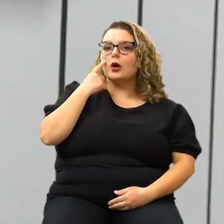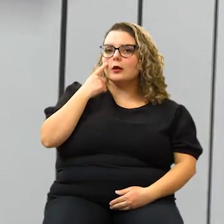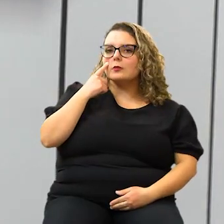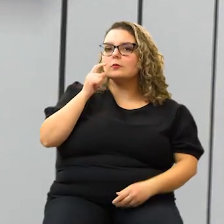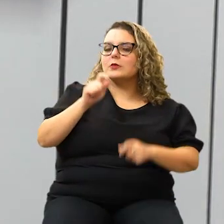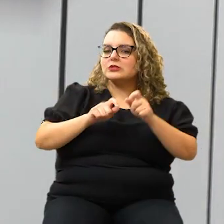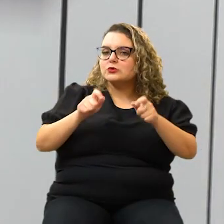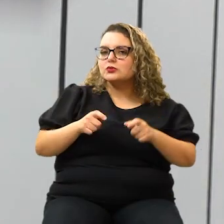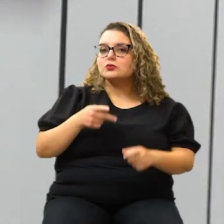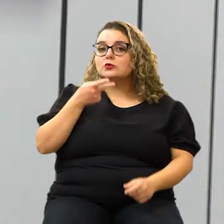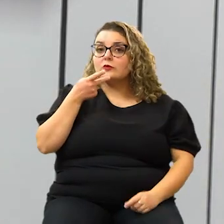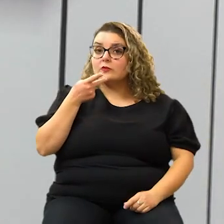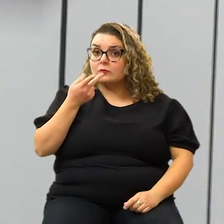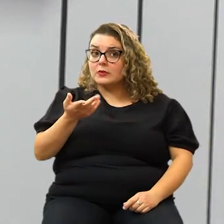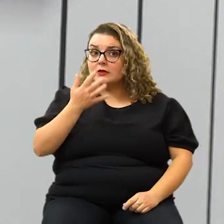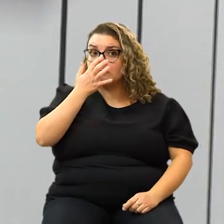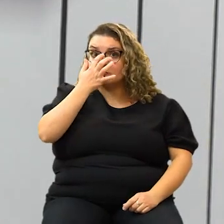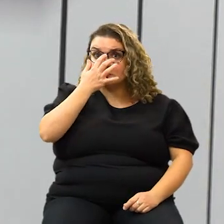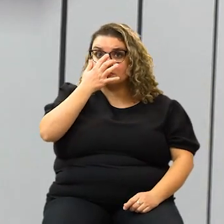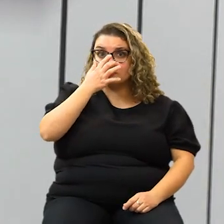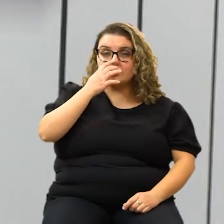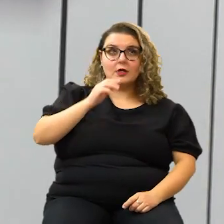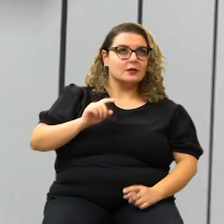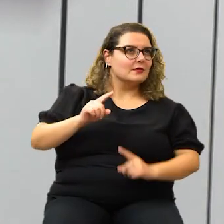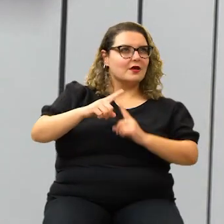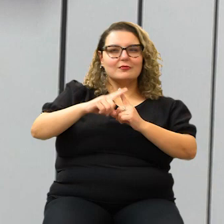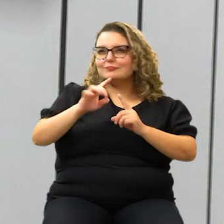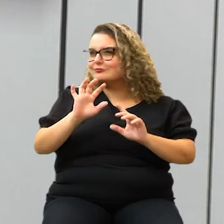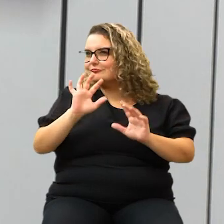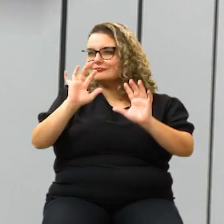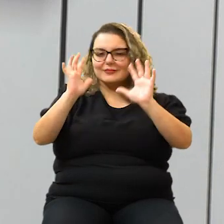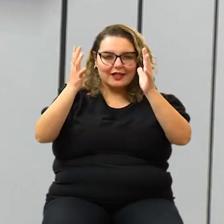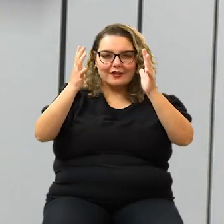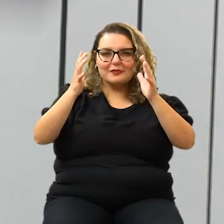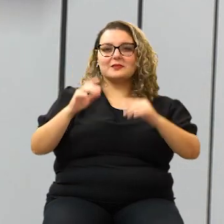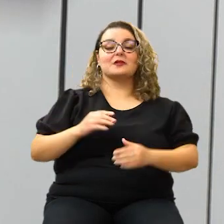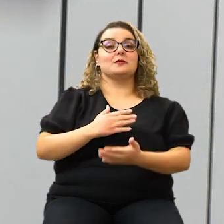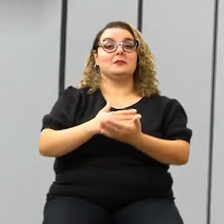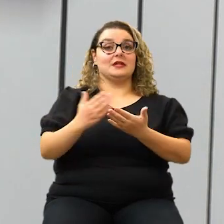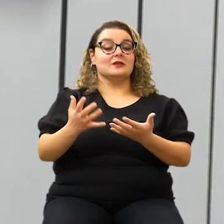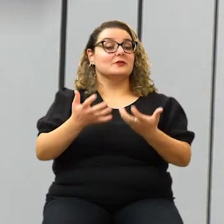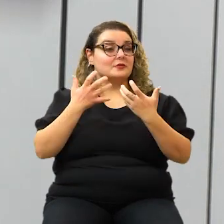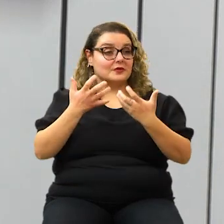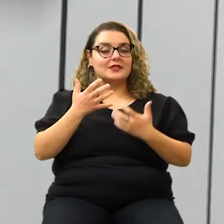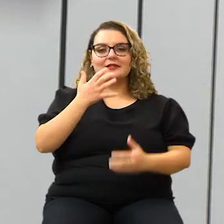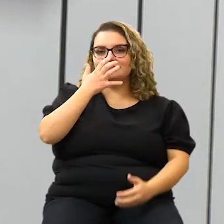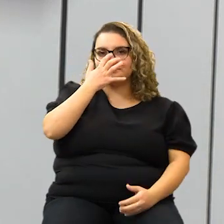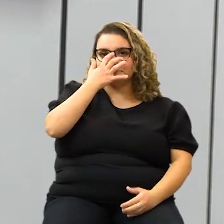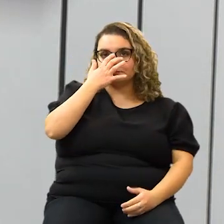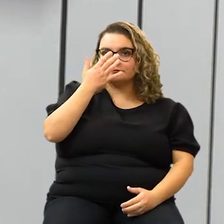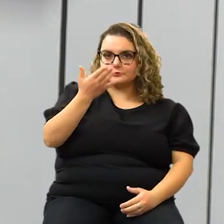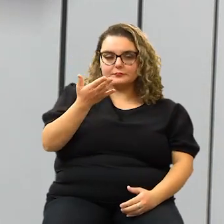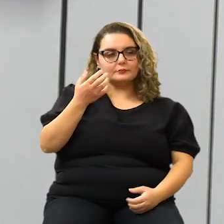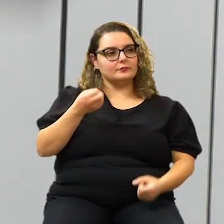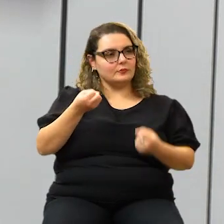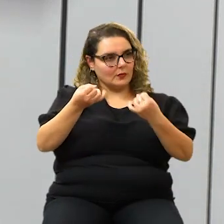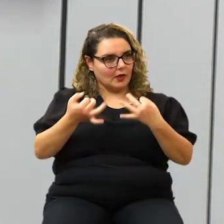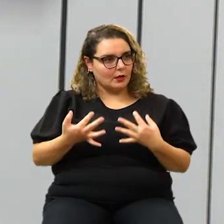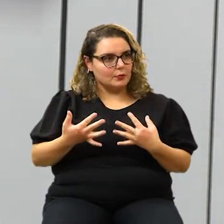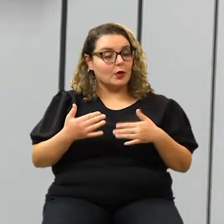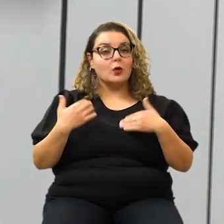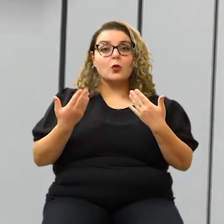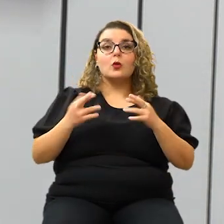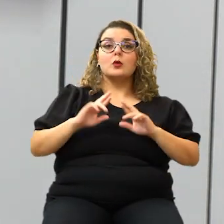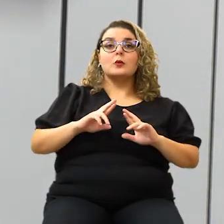vamos falar de previsão do tempo, de climas. Para a gente começar, eu gostaria que você explicasse para a gente qual que